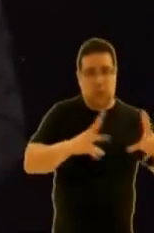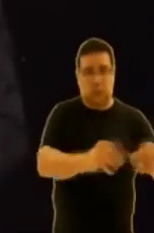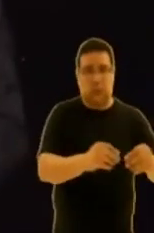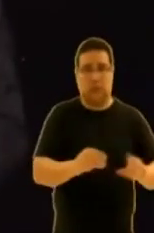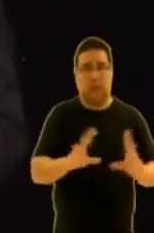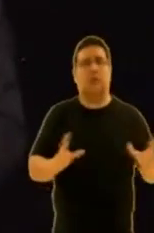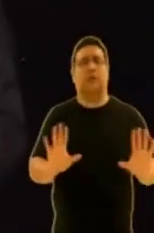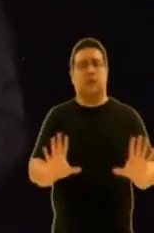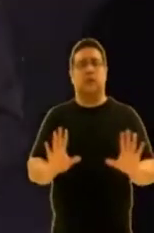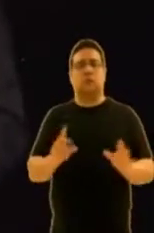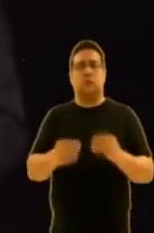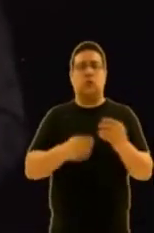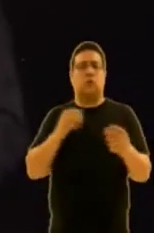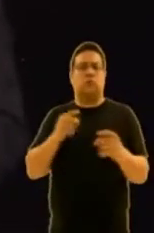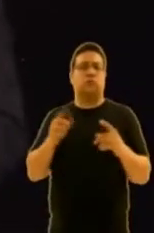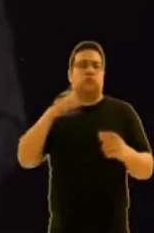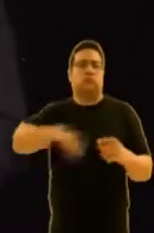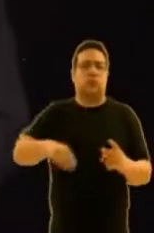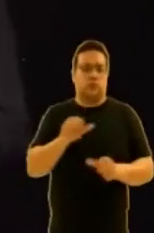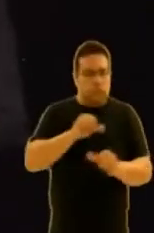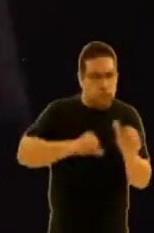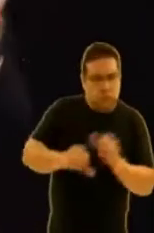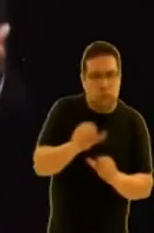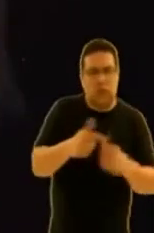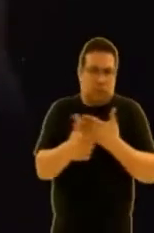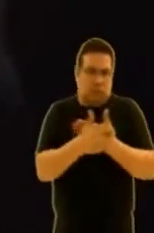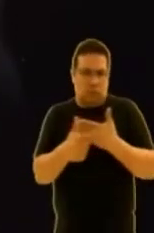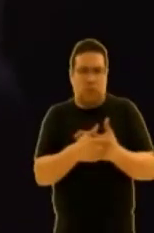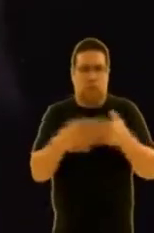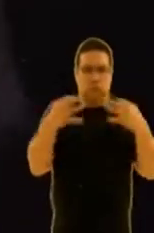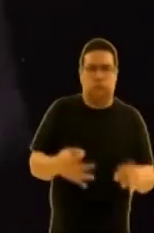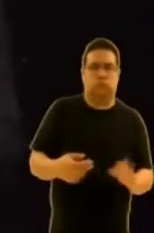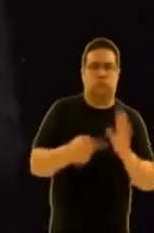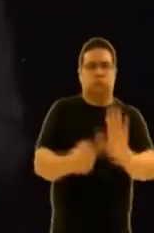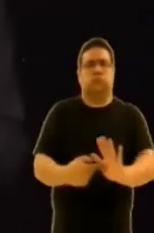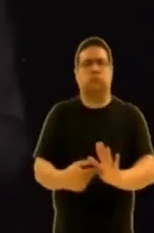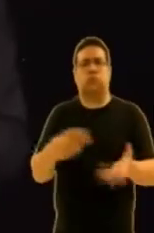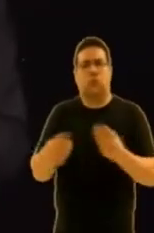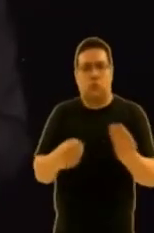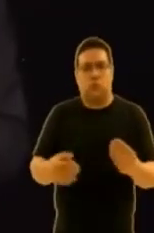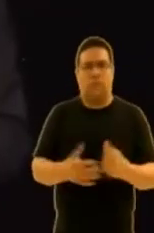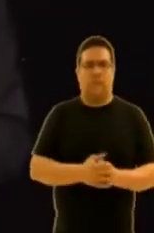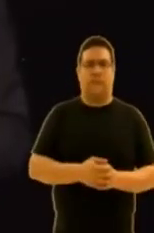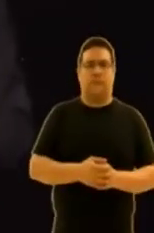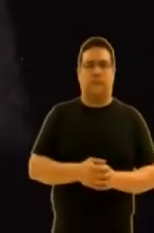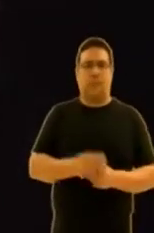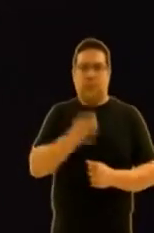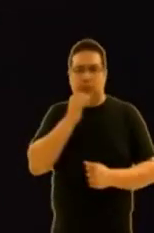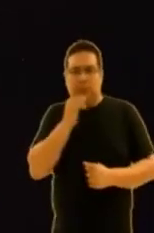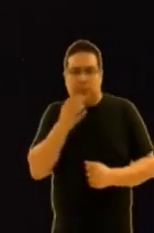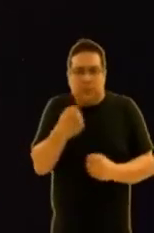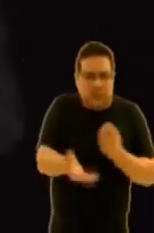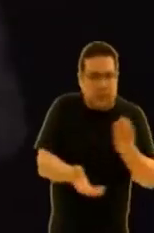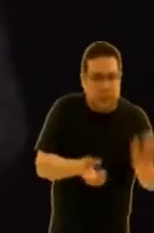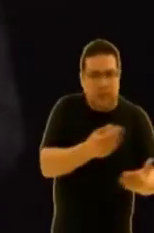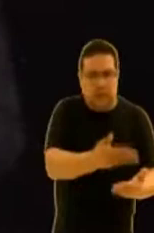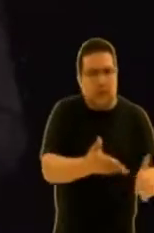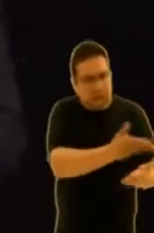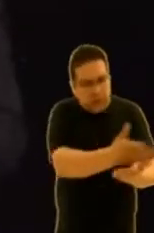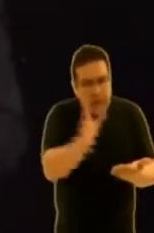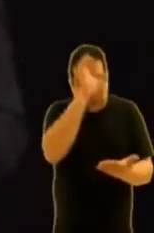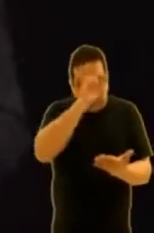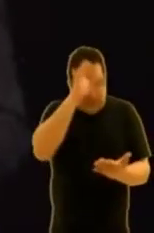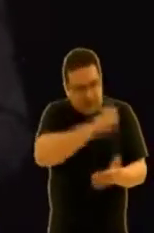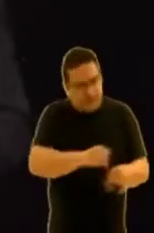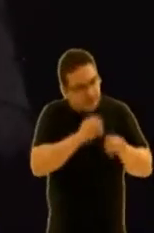estaduais, possam desempenhar o seu papel constitucional, que é o papel de oferecer a educação